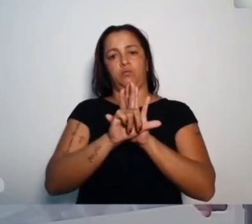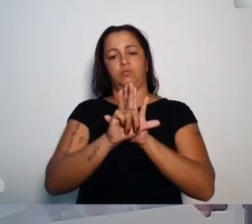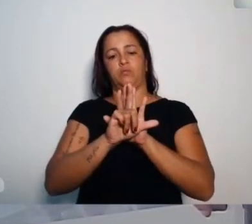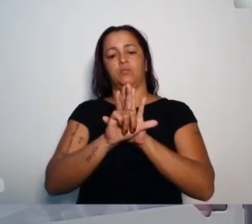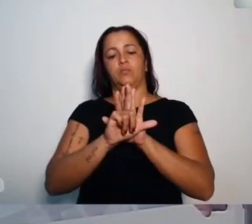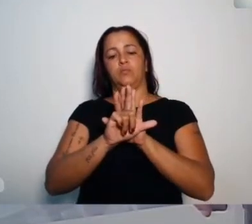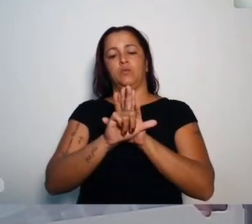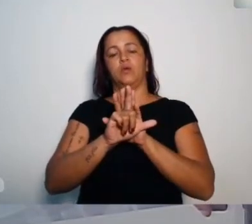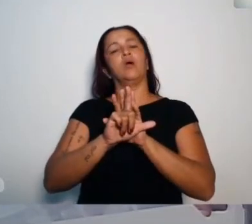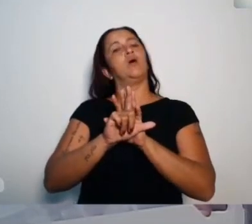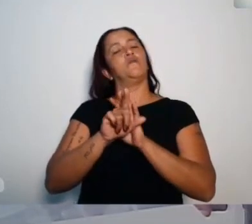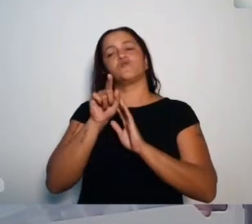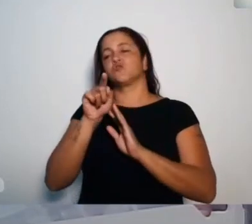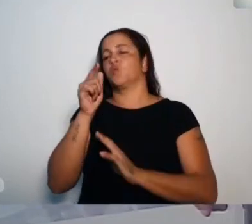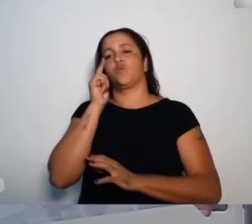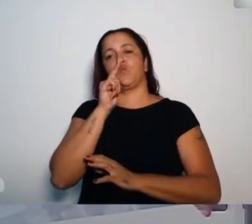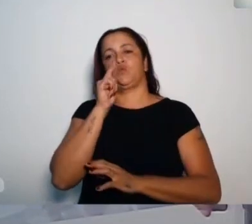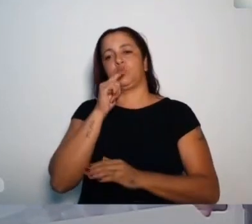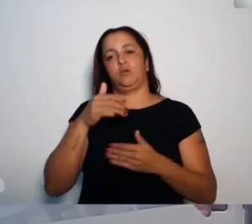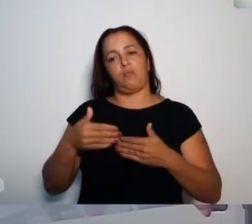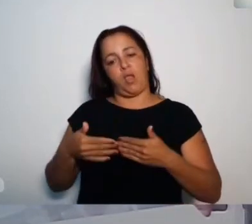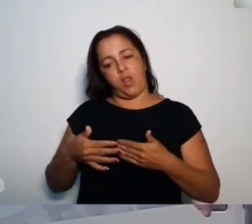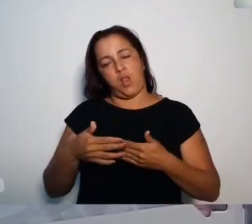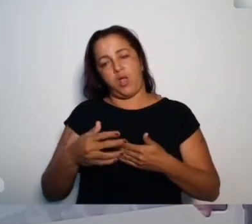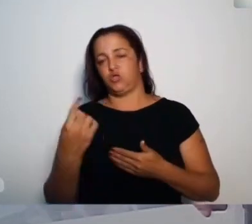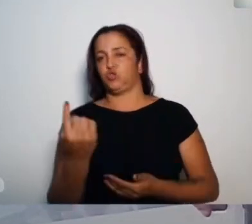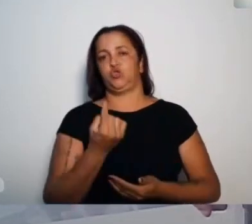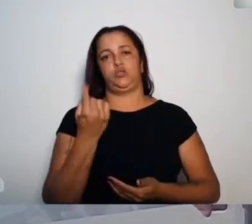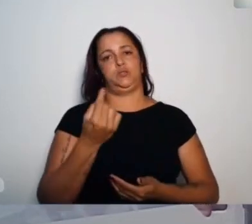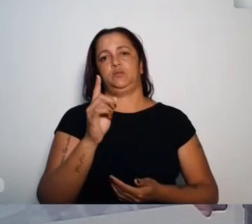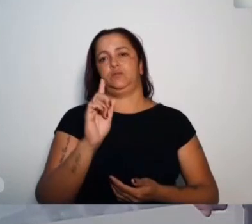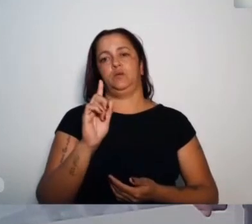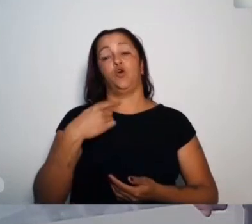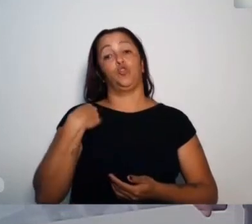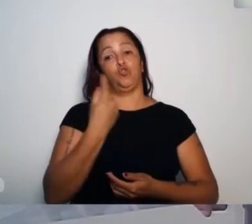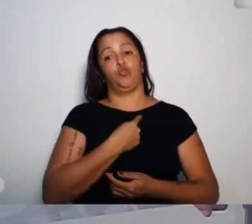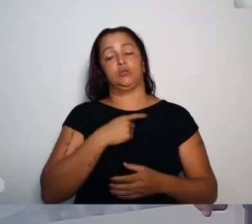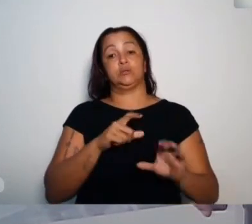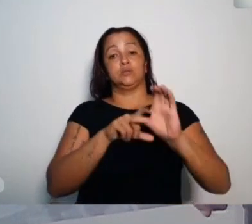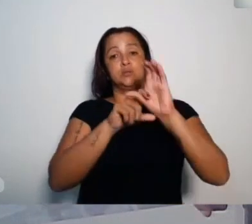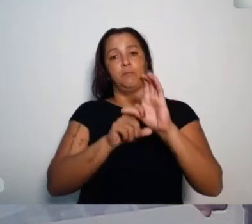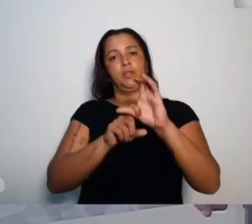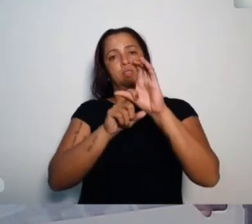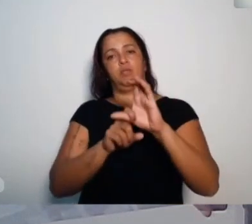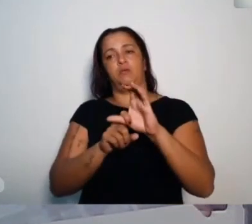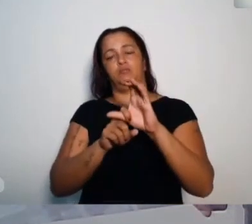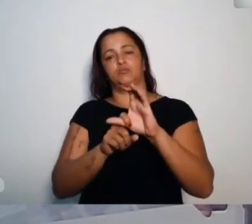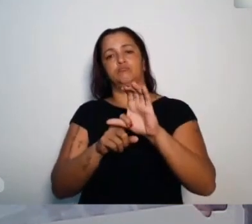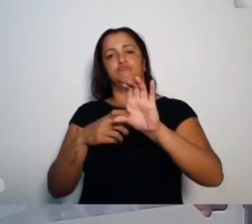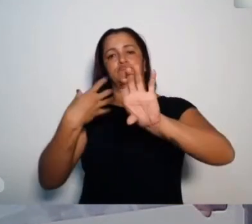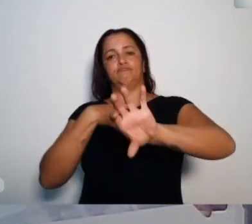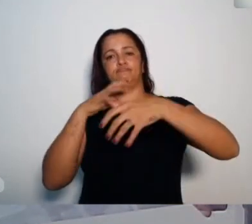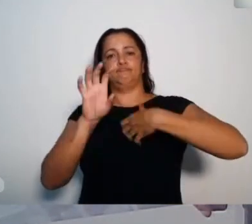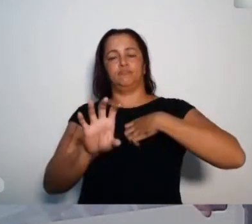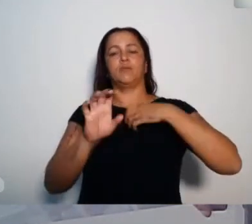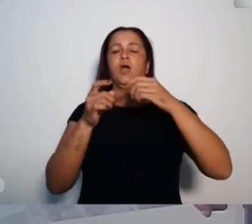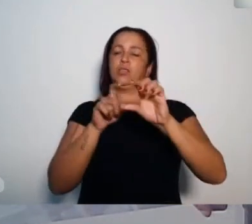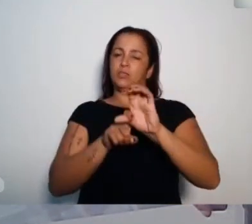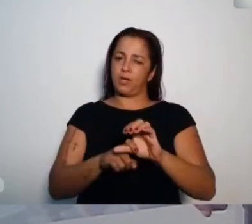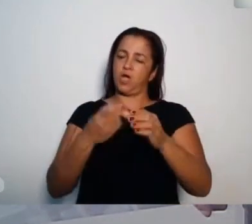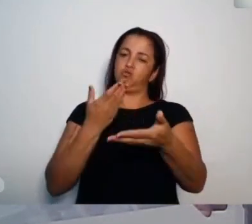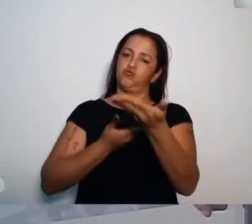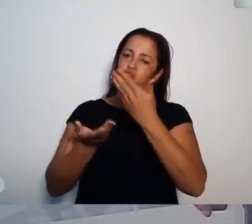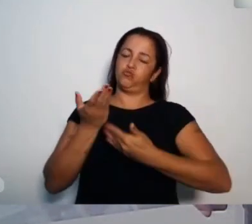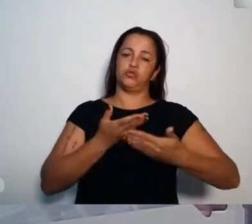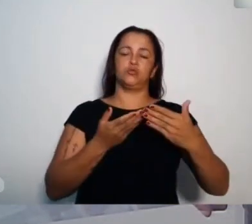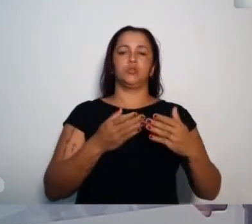você não consegue caminhar sozinho. Nós dependemos um dos outros nesta casa. Então fica aqui